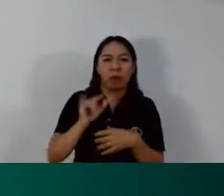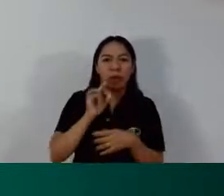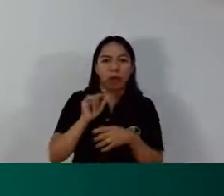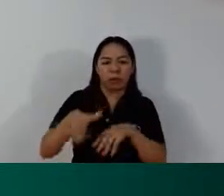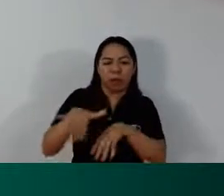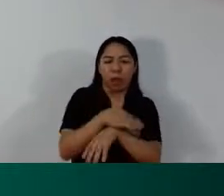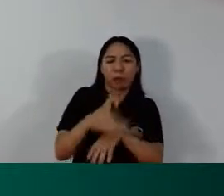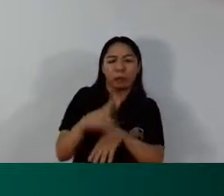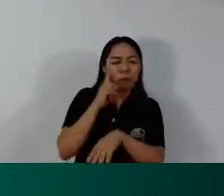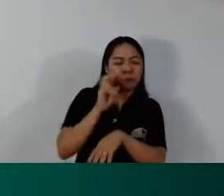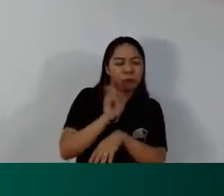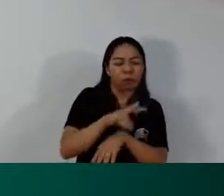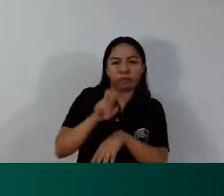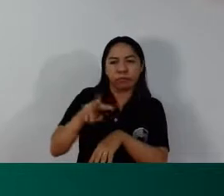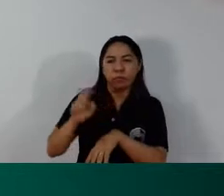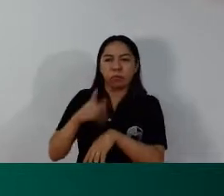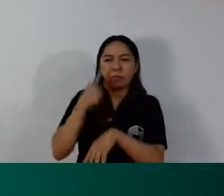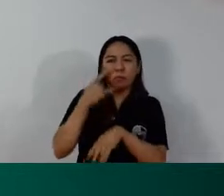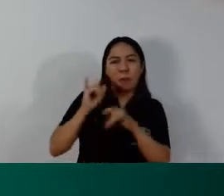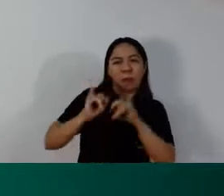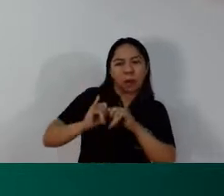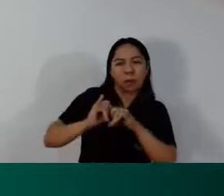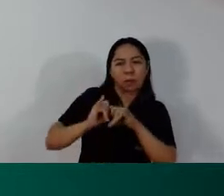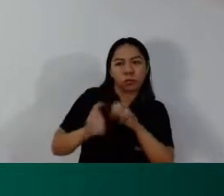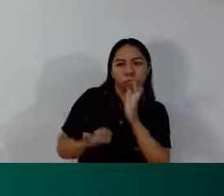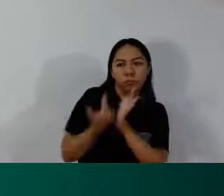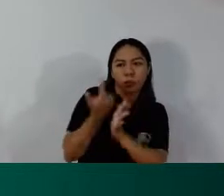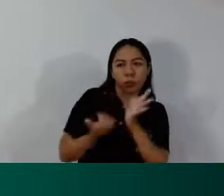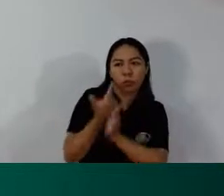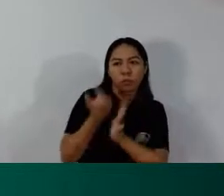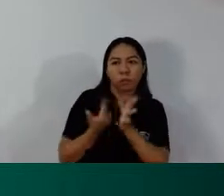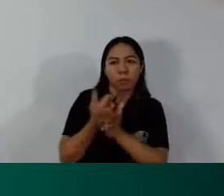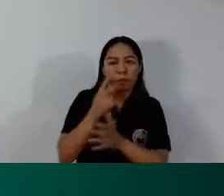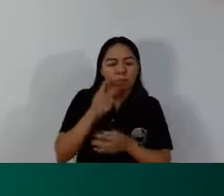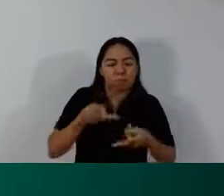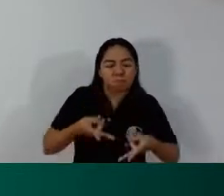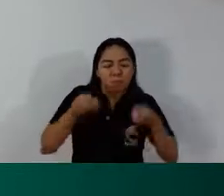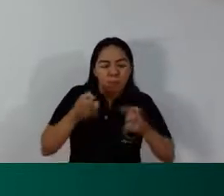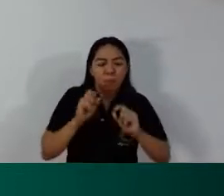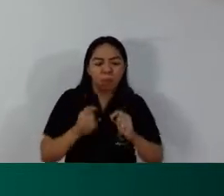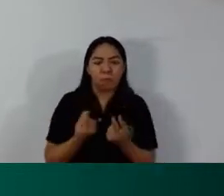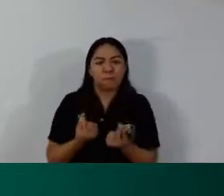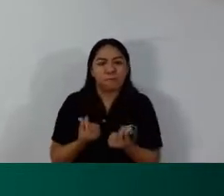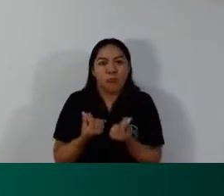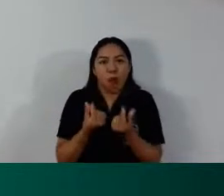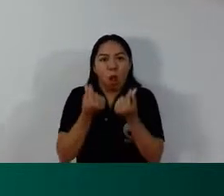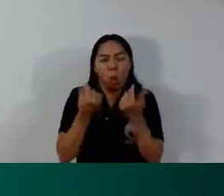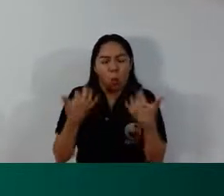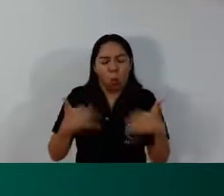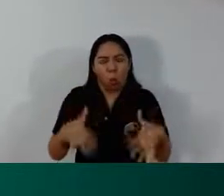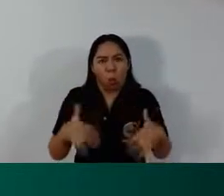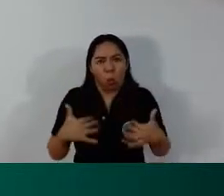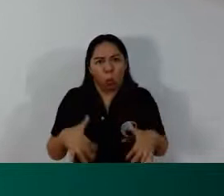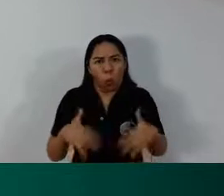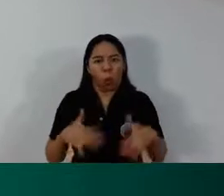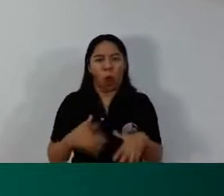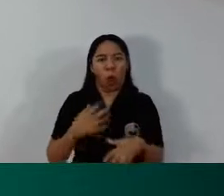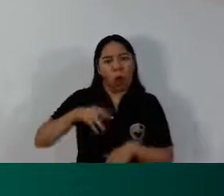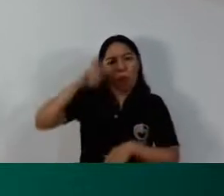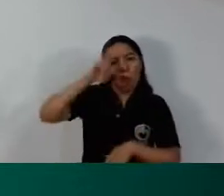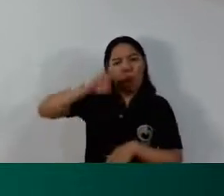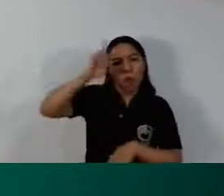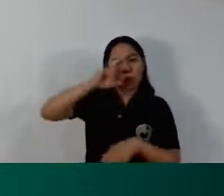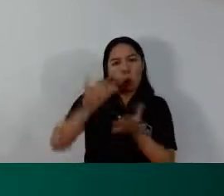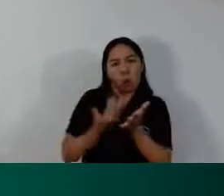você vê no mercadinho né no Supermercado quando vai fazer a compra né você ver o preço das coisas eu lembro que quando comecei a